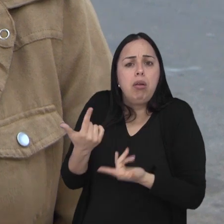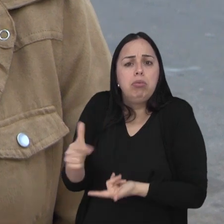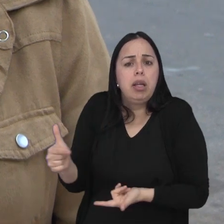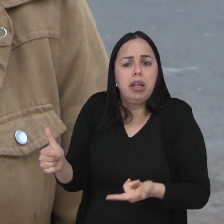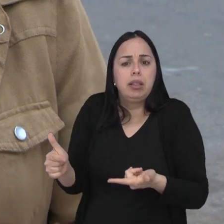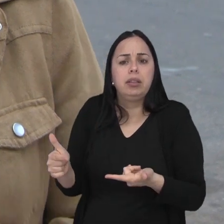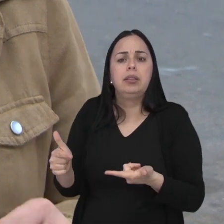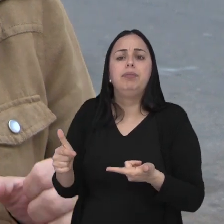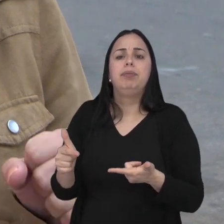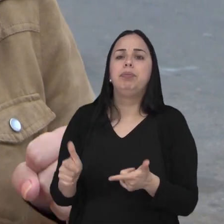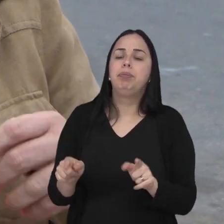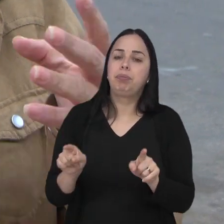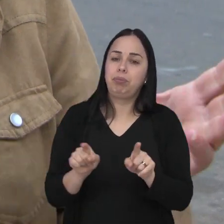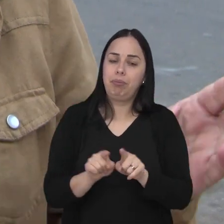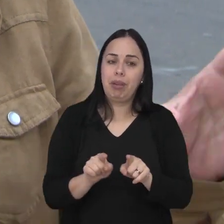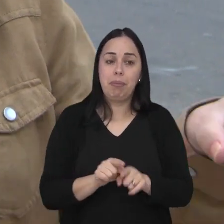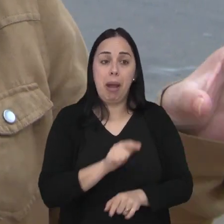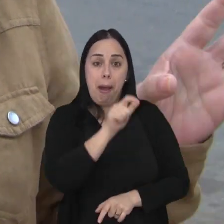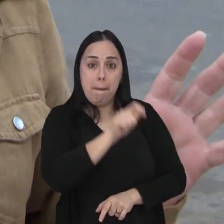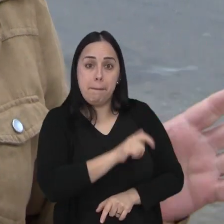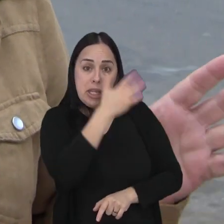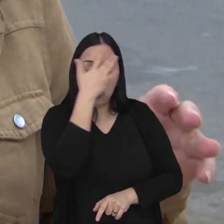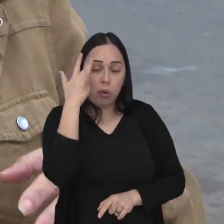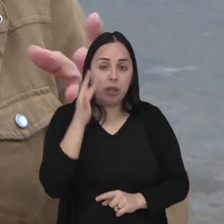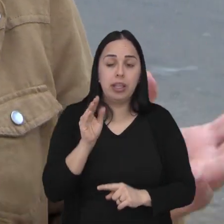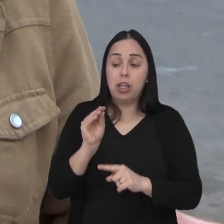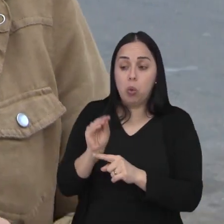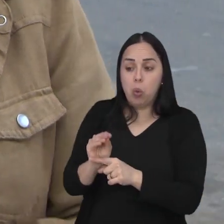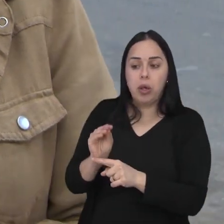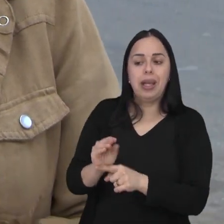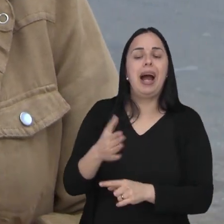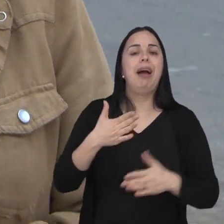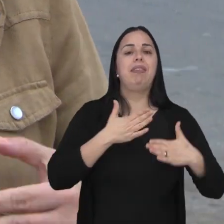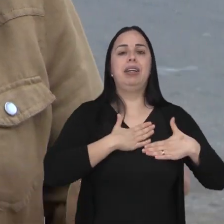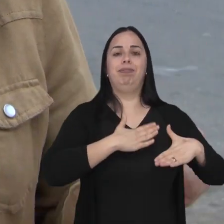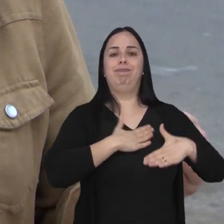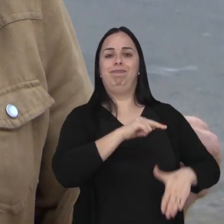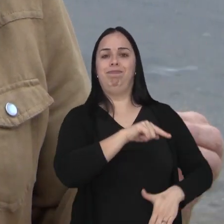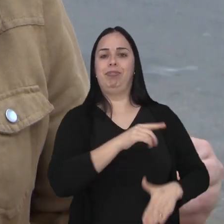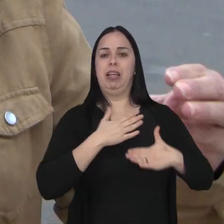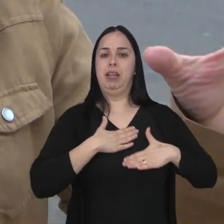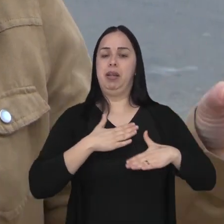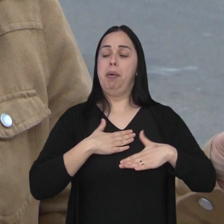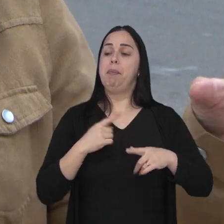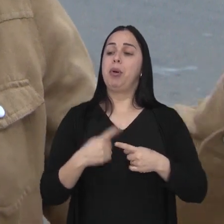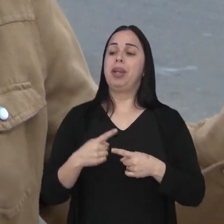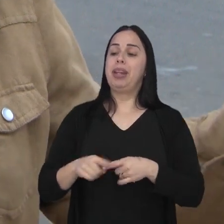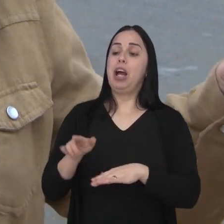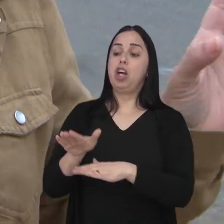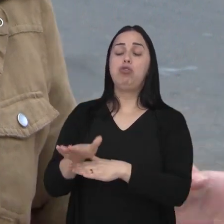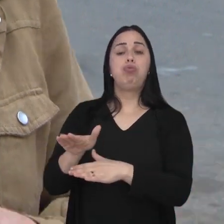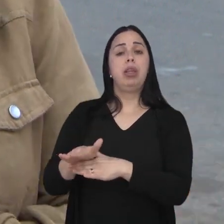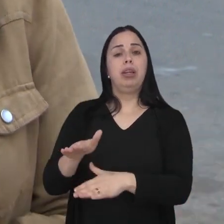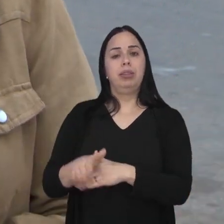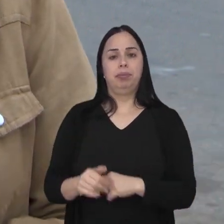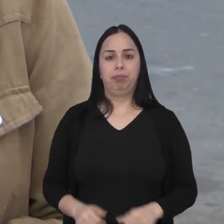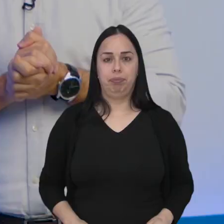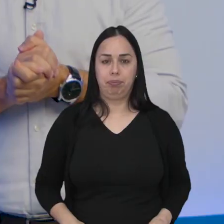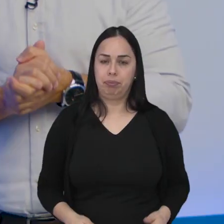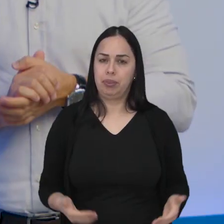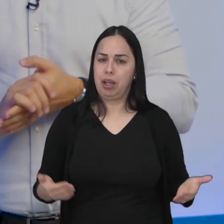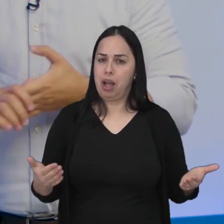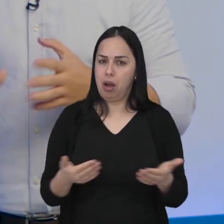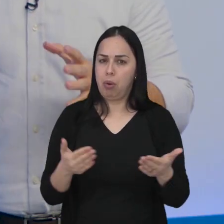família, né? E para a pessoa também que cuide, ficar mais tranquila também, sabendo que pode estar ajudando mais